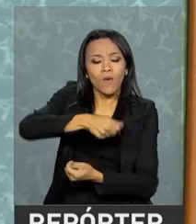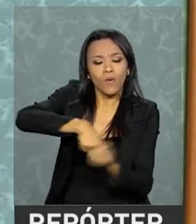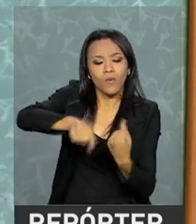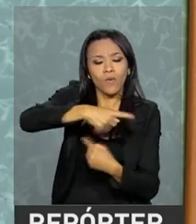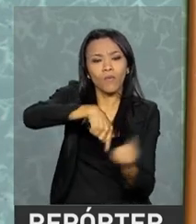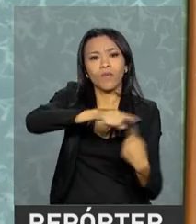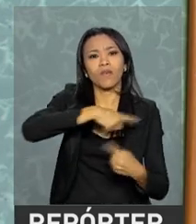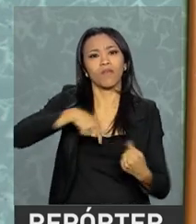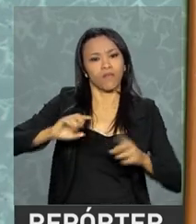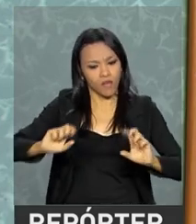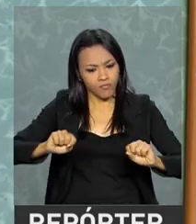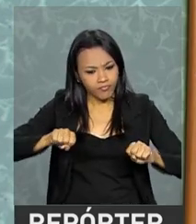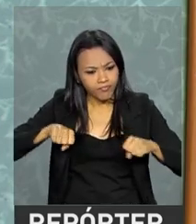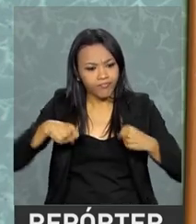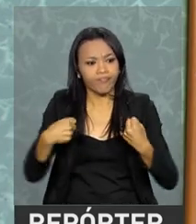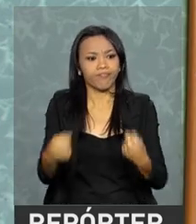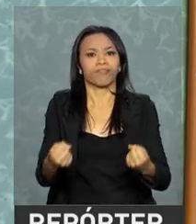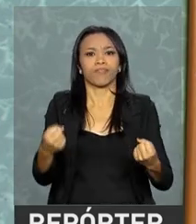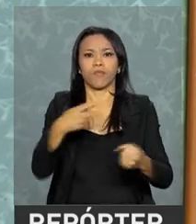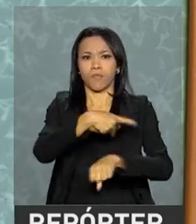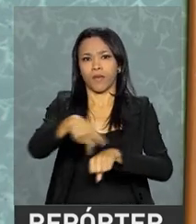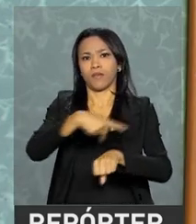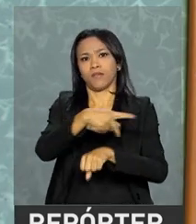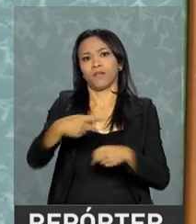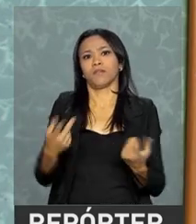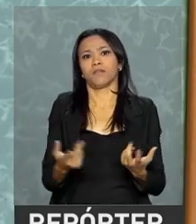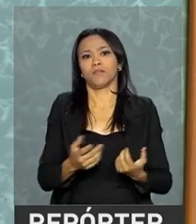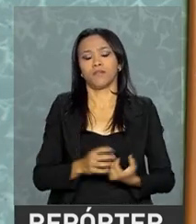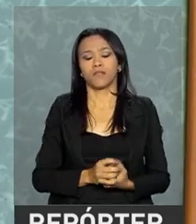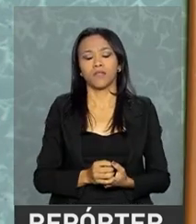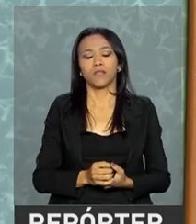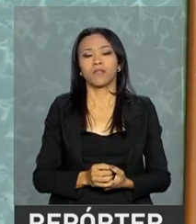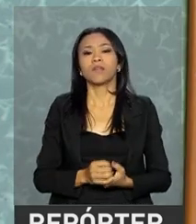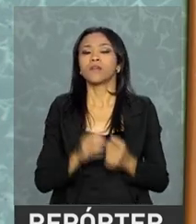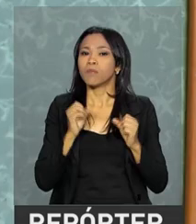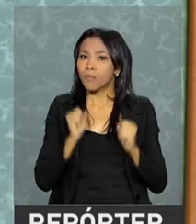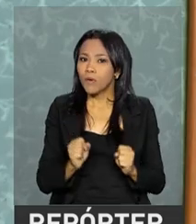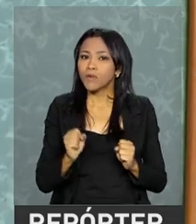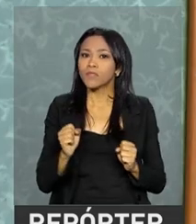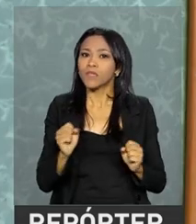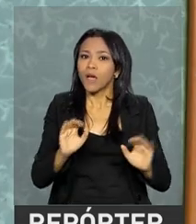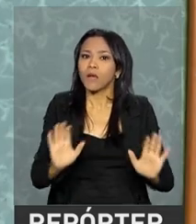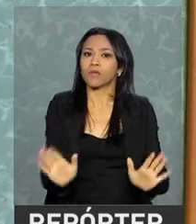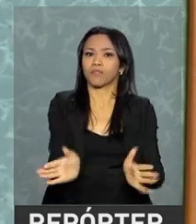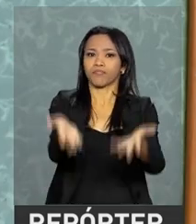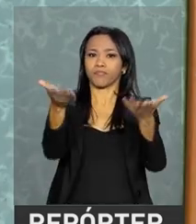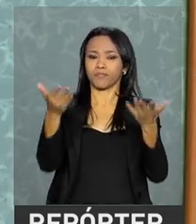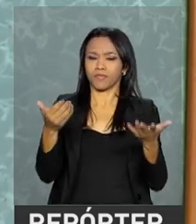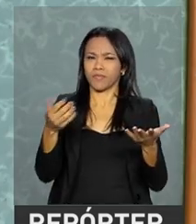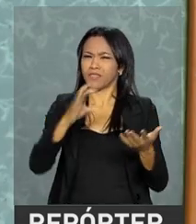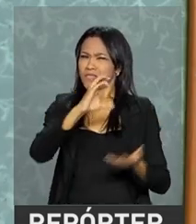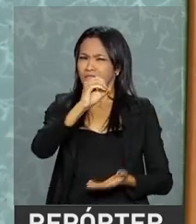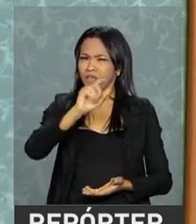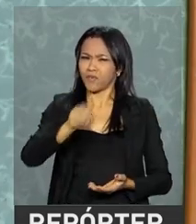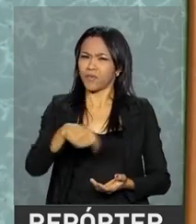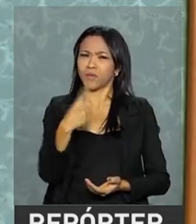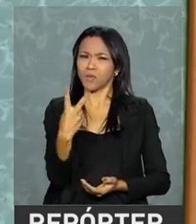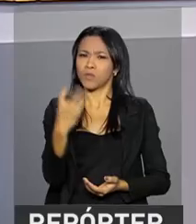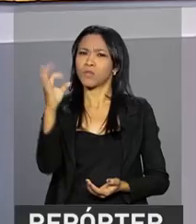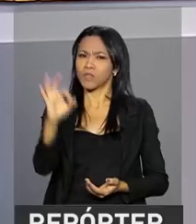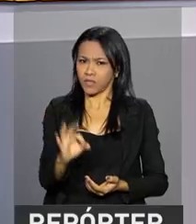economia a sair da crise e pode ter um impacto e no crescimento da economia da ordem de 0,2 por